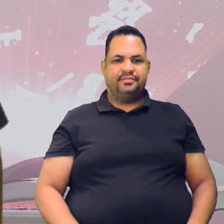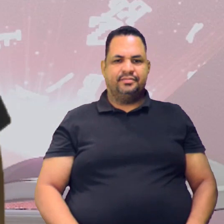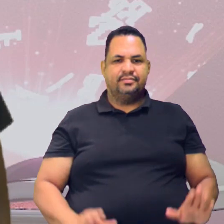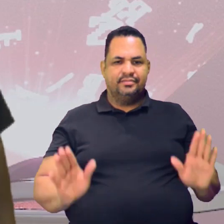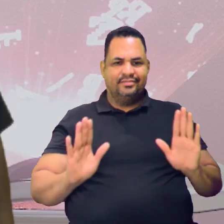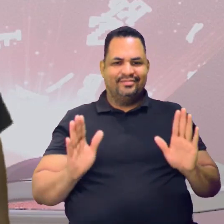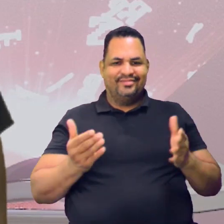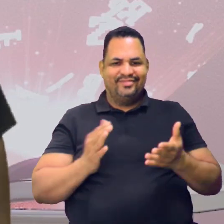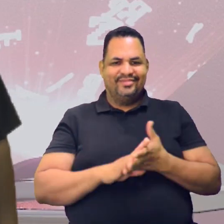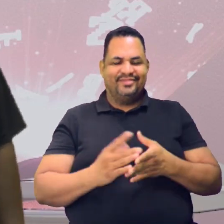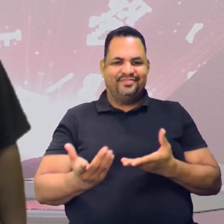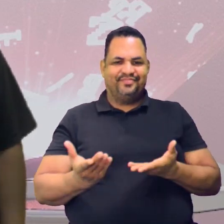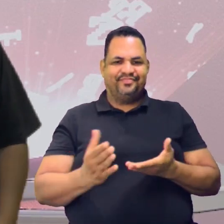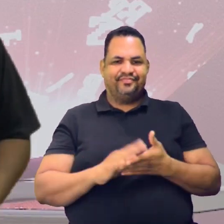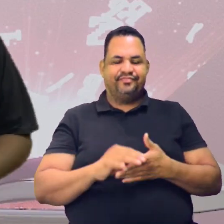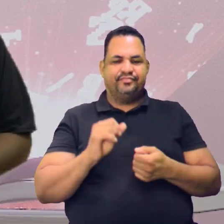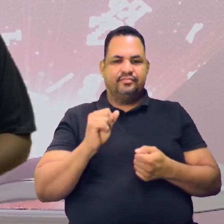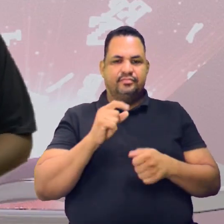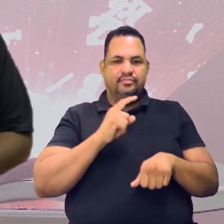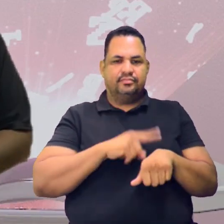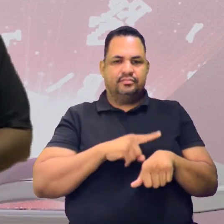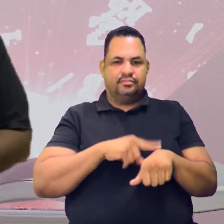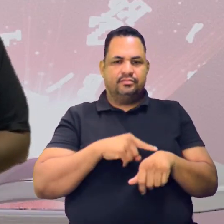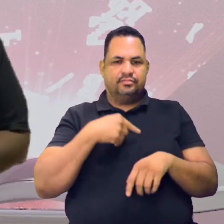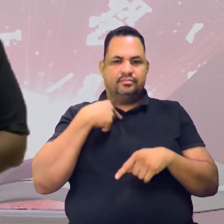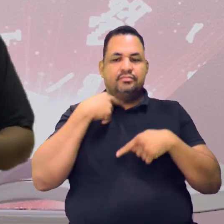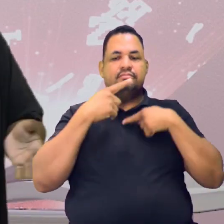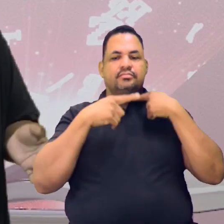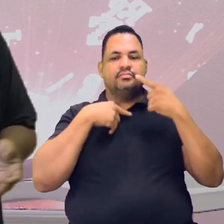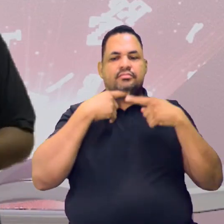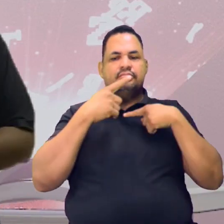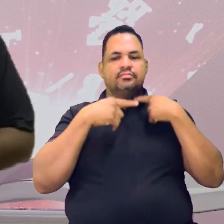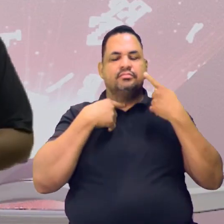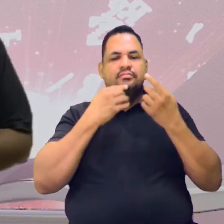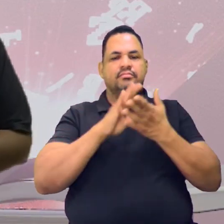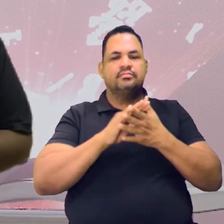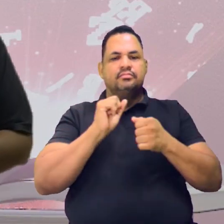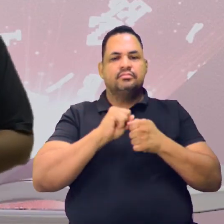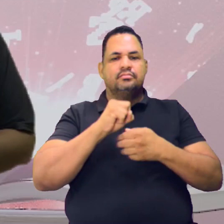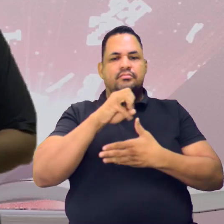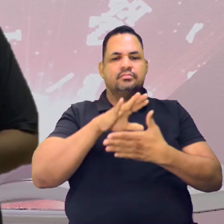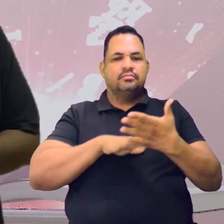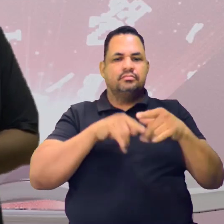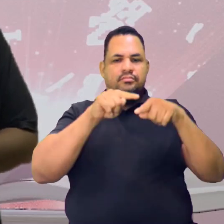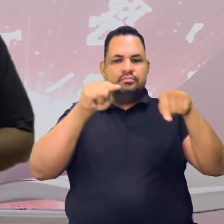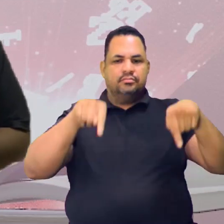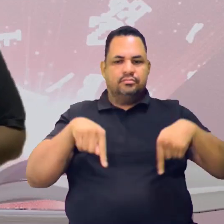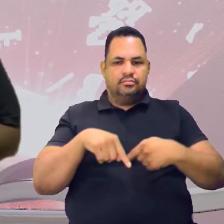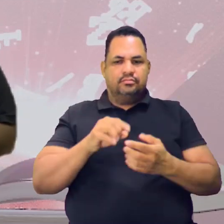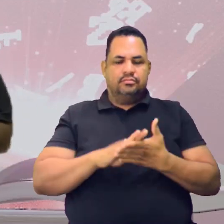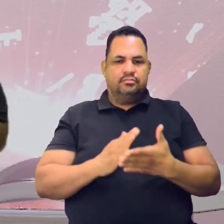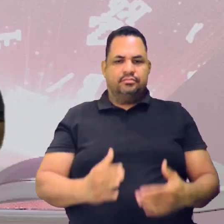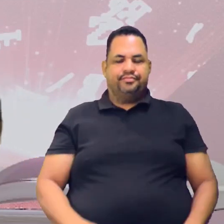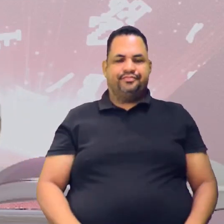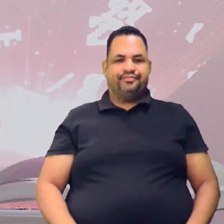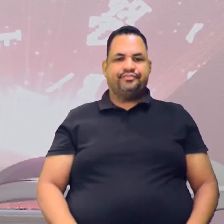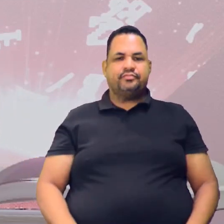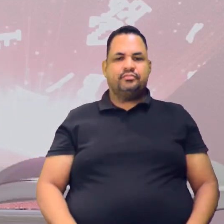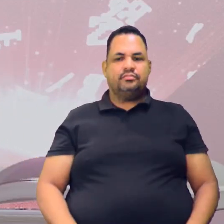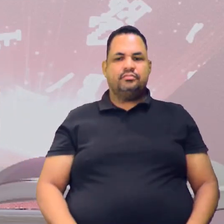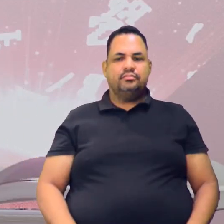Olá, amadinhos! Vamos lá para o nosso momento tirando dúvida, resolução de atividade de sala?